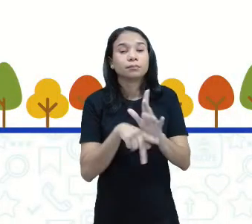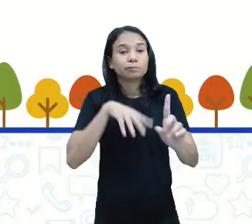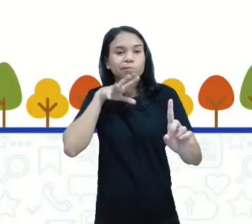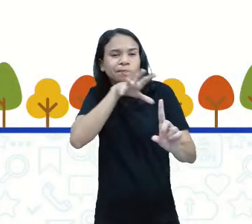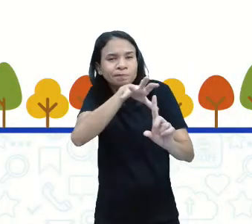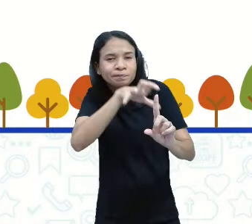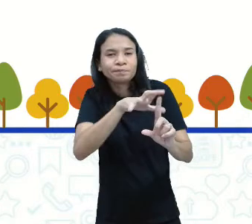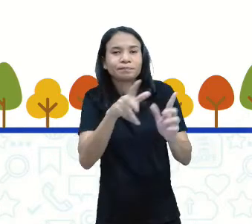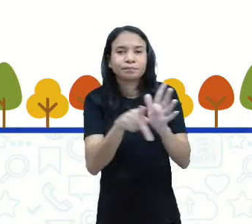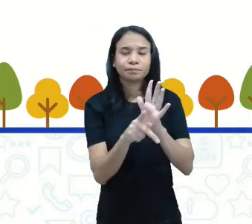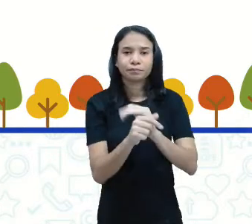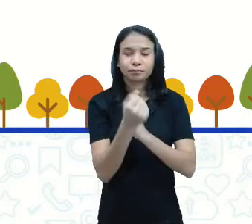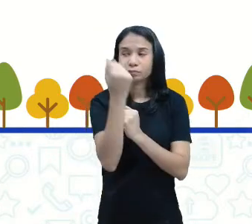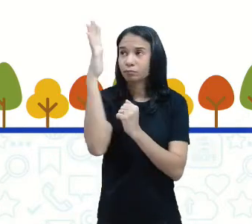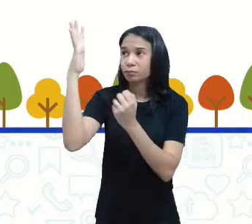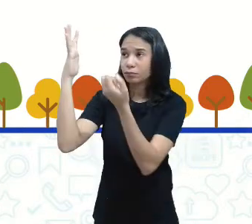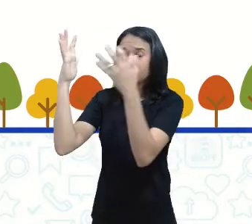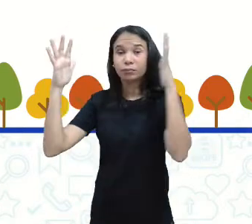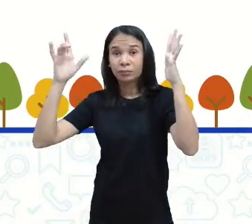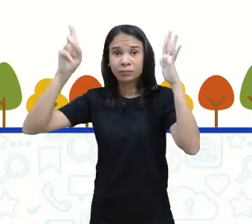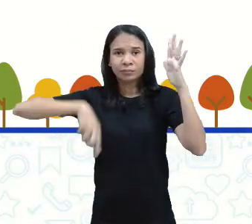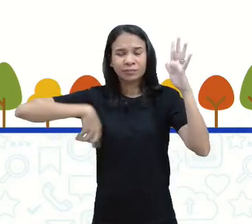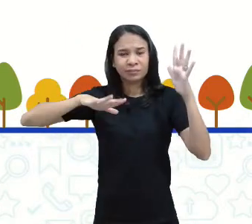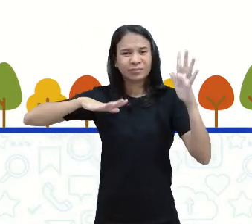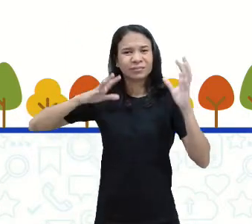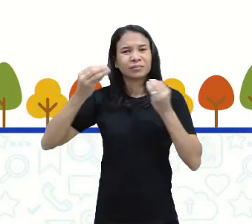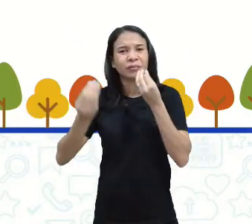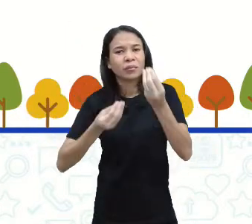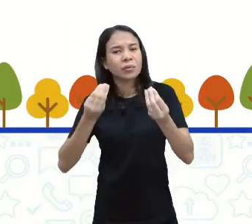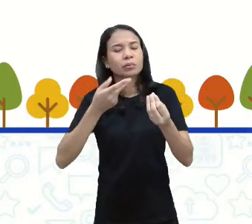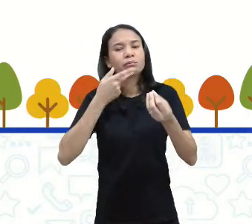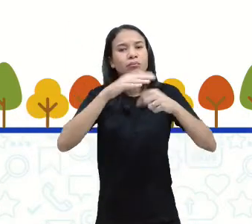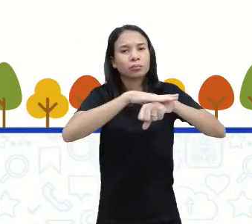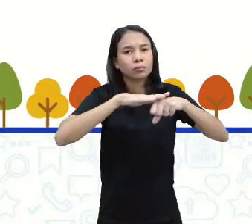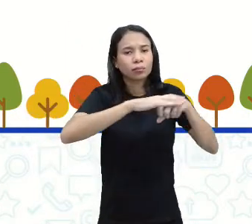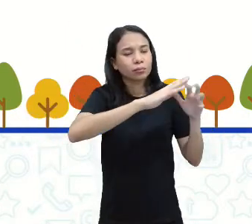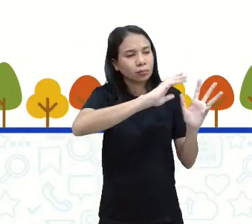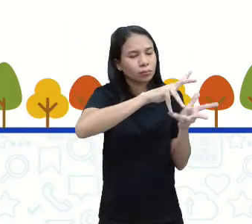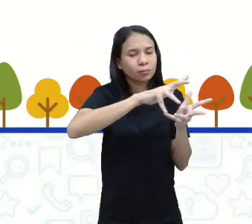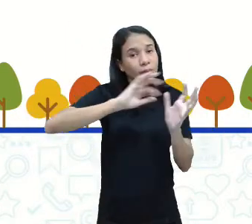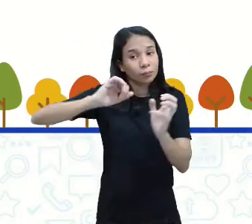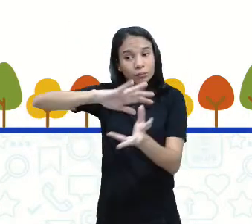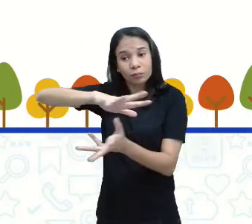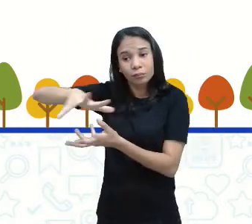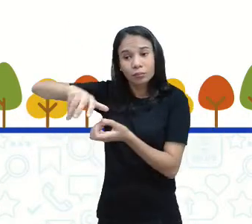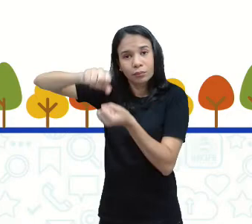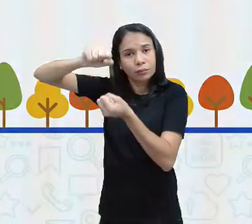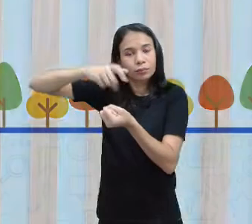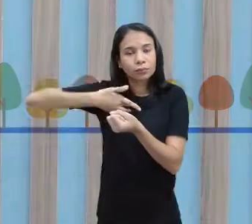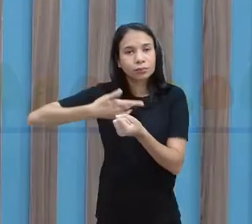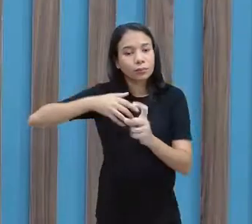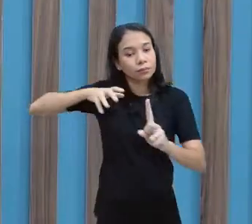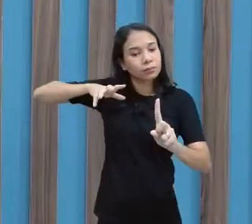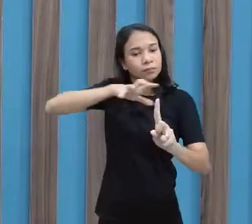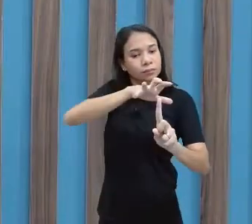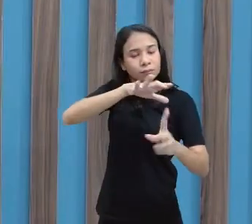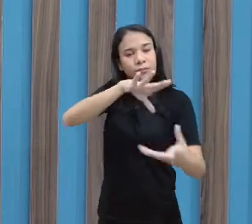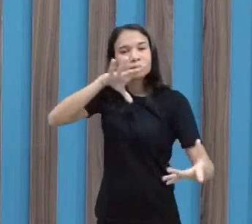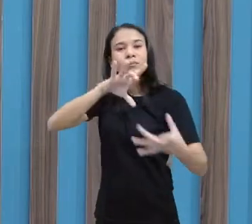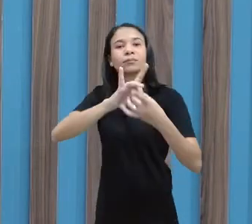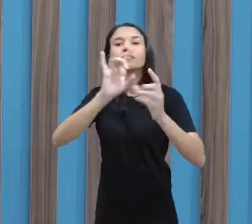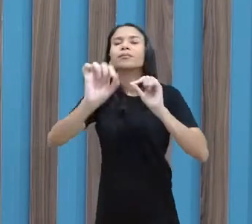ambientais, né, que a gente fala muito isso na sustentabilidade, na geografia, impactos, né, que estão atrelados aí com